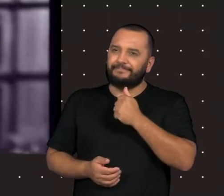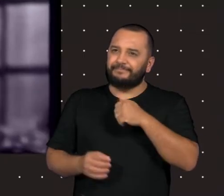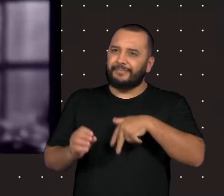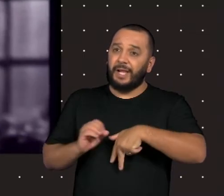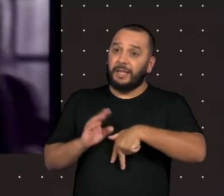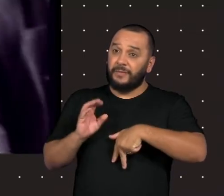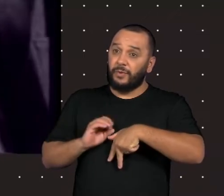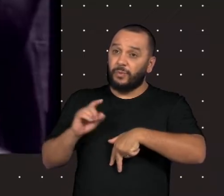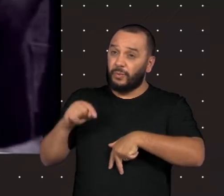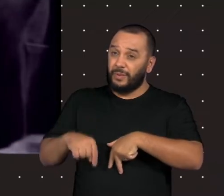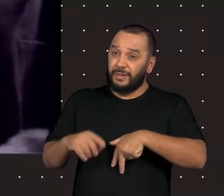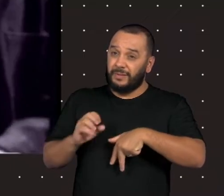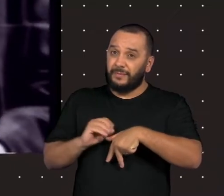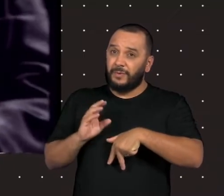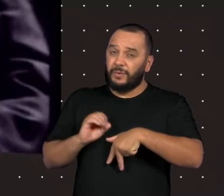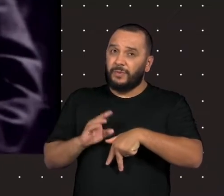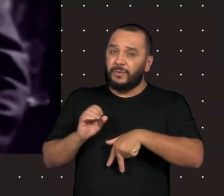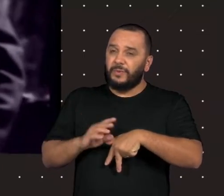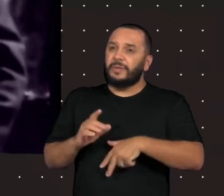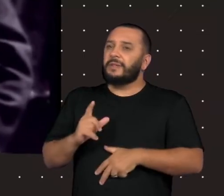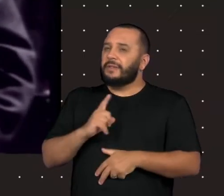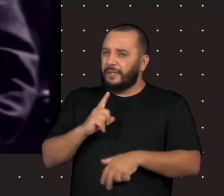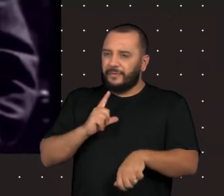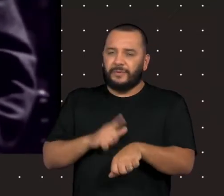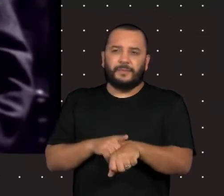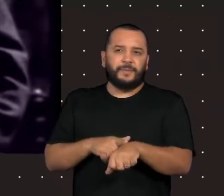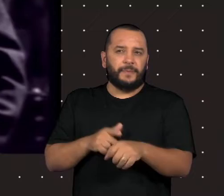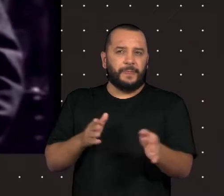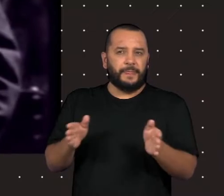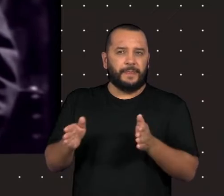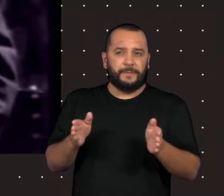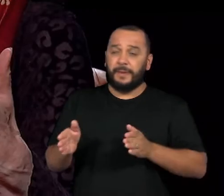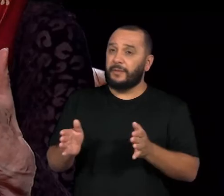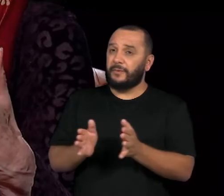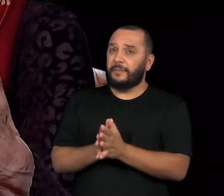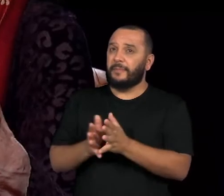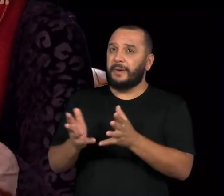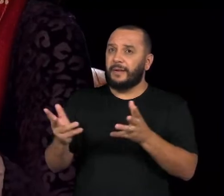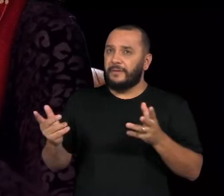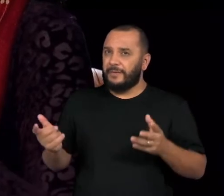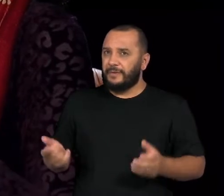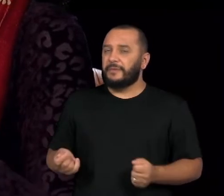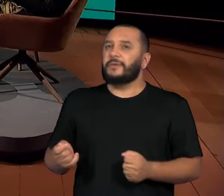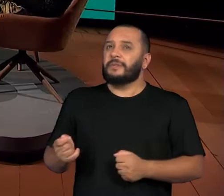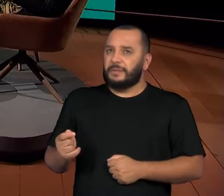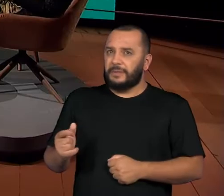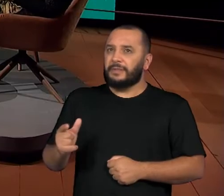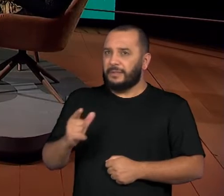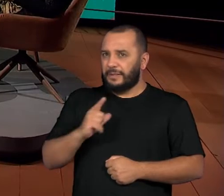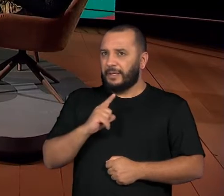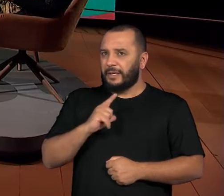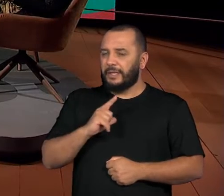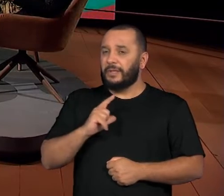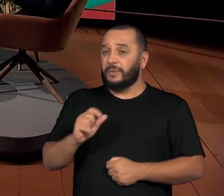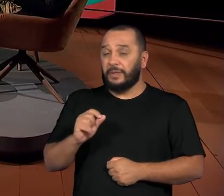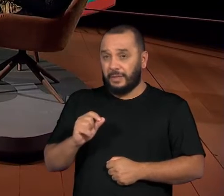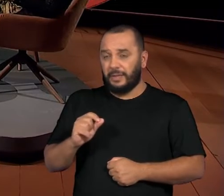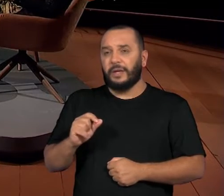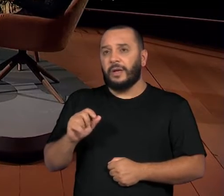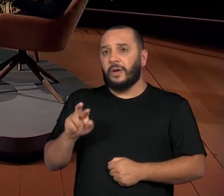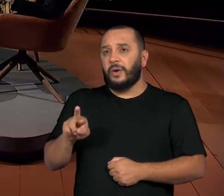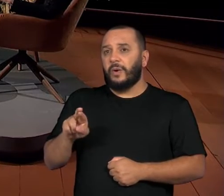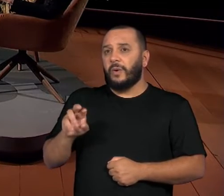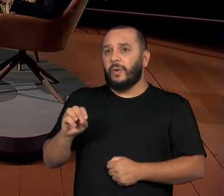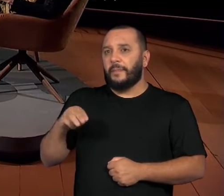Cultura teve um momento maravilhoso, que foi dos teleromances, né? E antes disso havia